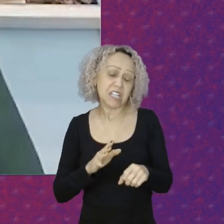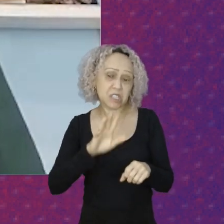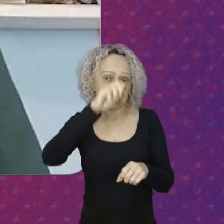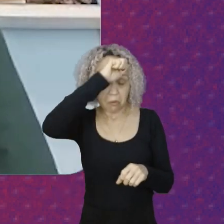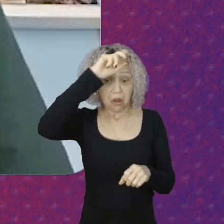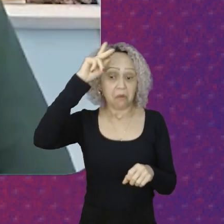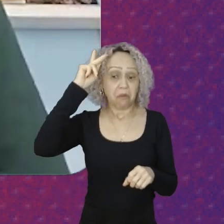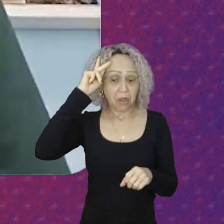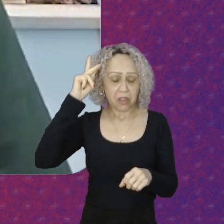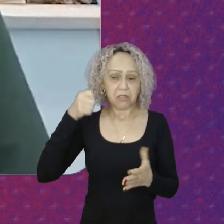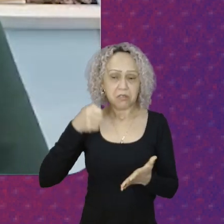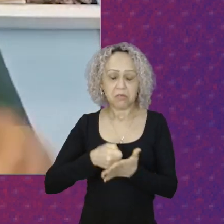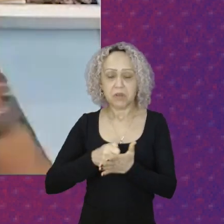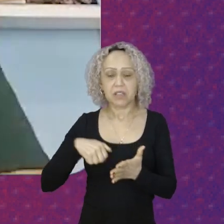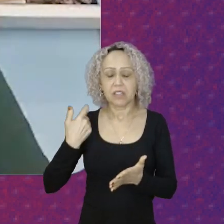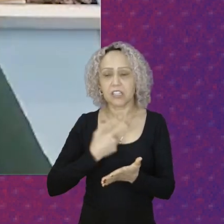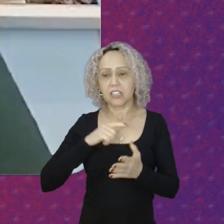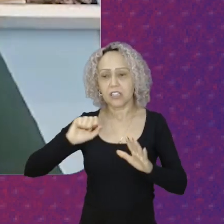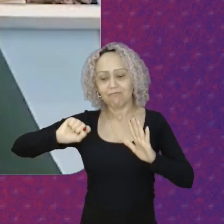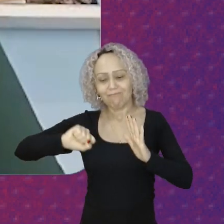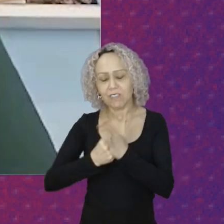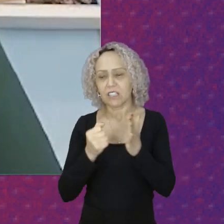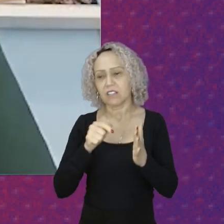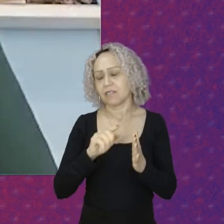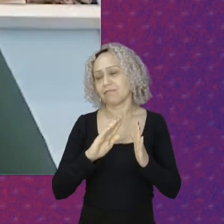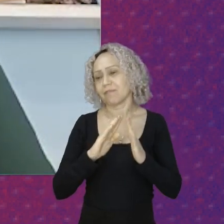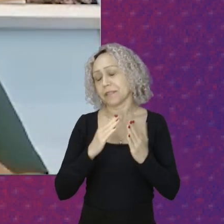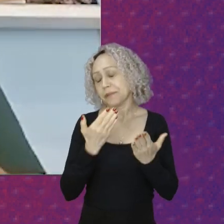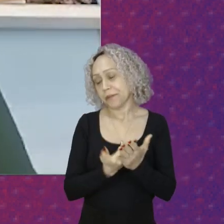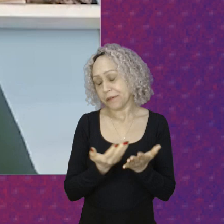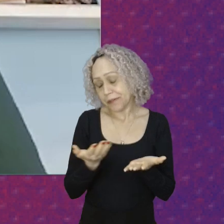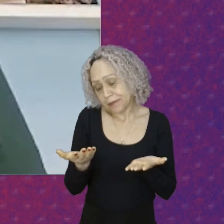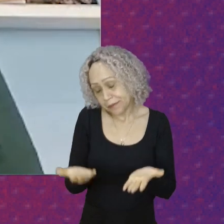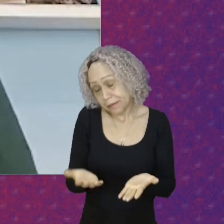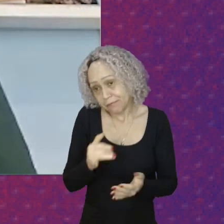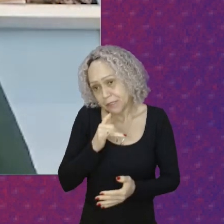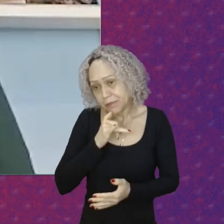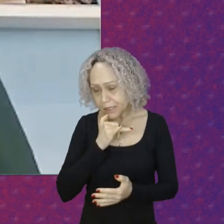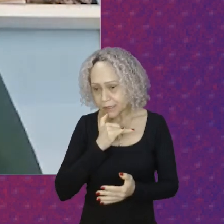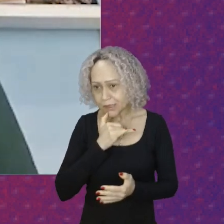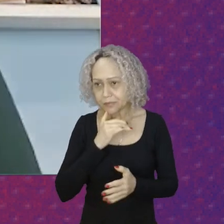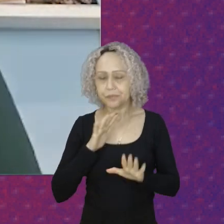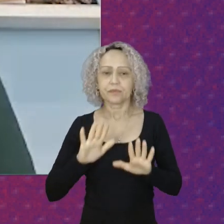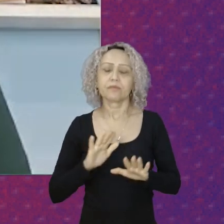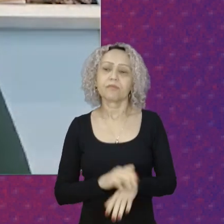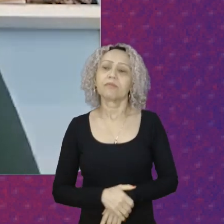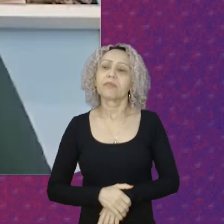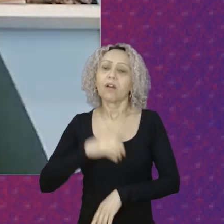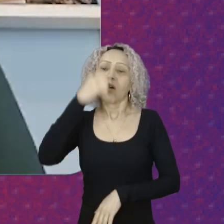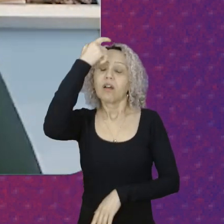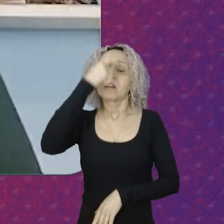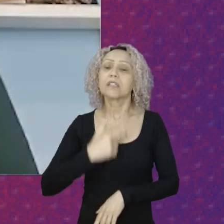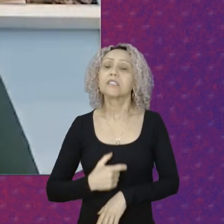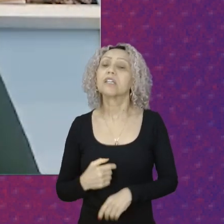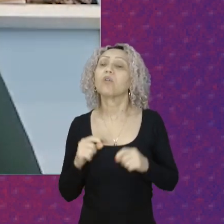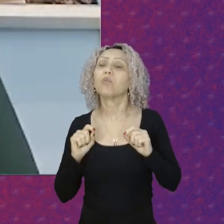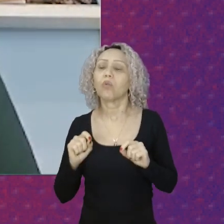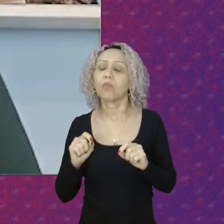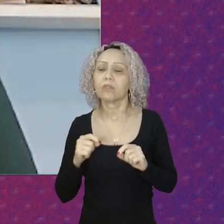entristecidos. Quero falar um pouquinho também sobre o histórico pessoal, né, de quem eu sou. Eu